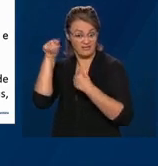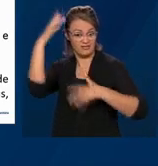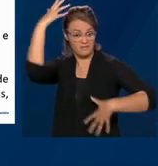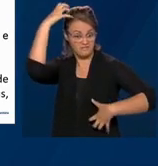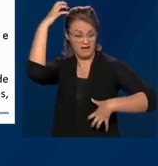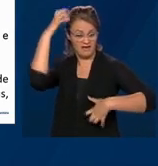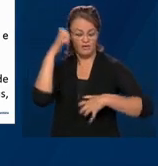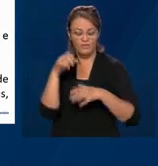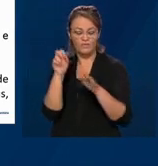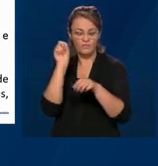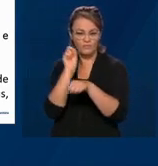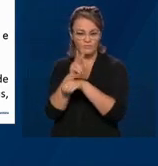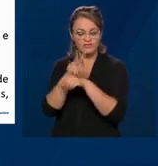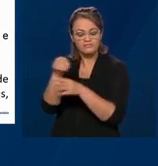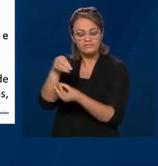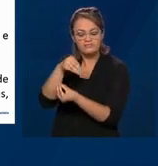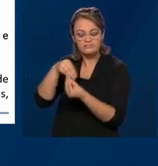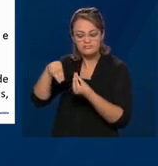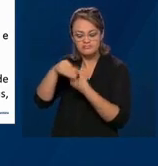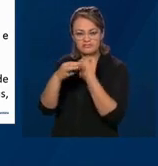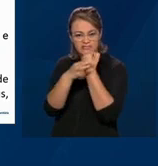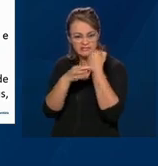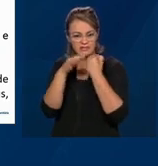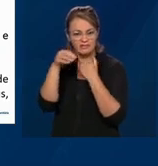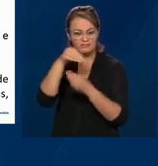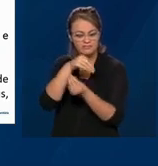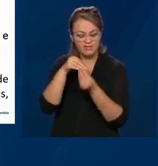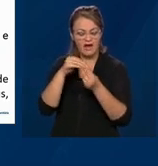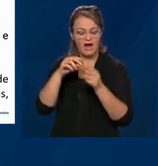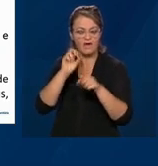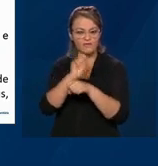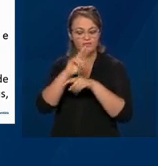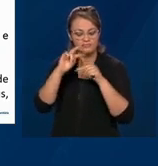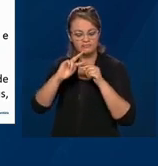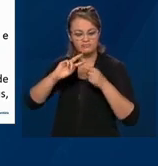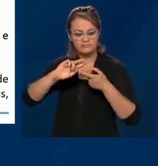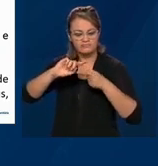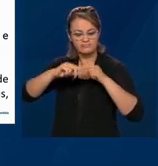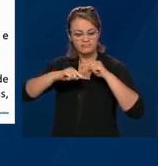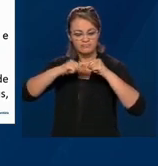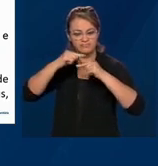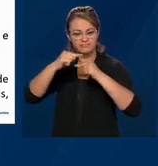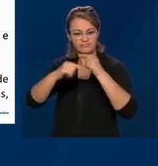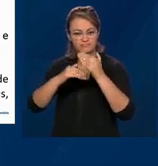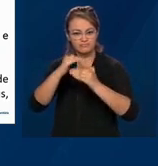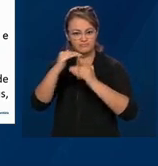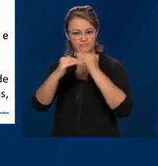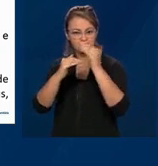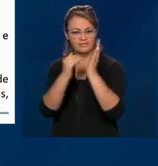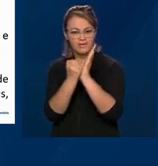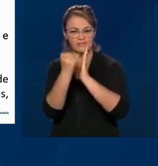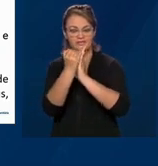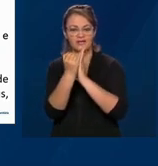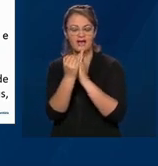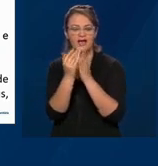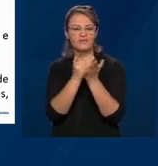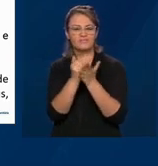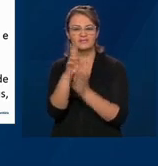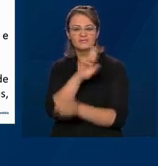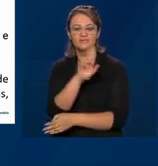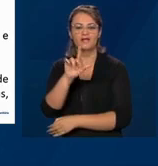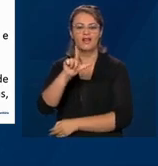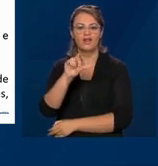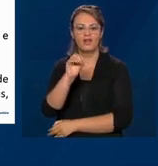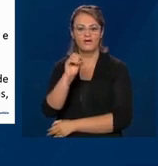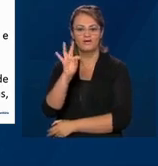se reproduzir, se replicar, e assim a gente possa elaborar um que a gente chama de lote semente,